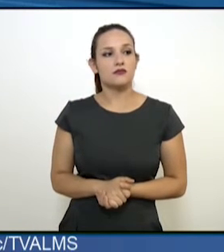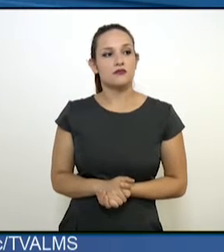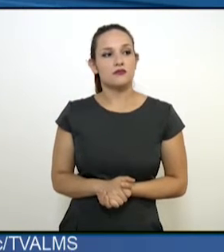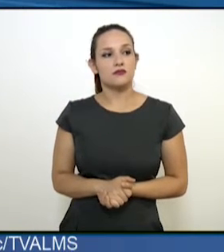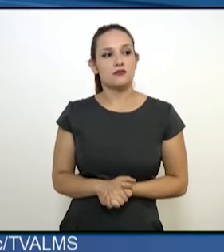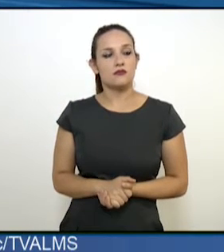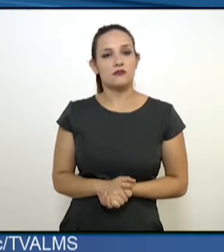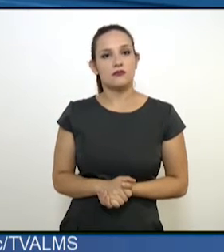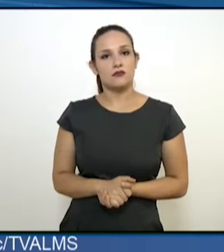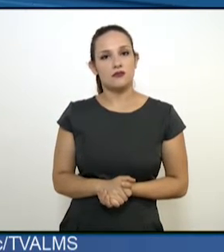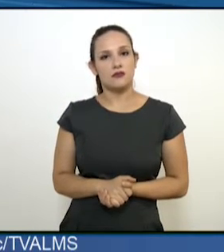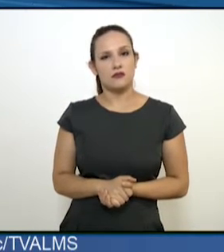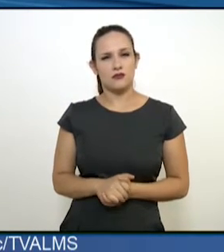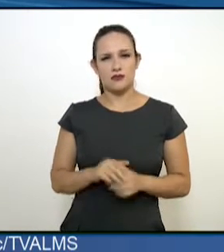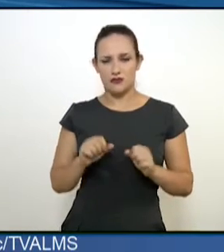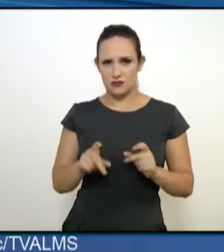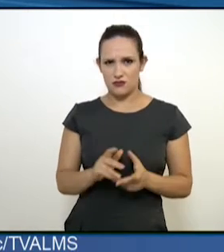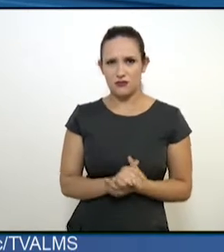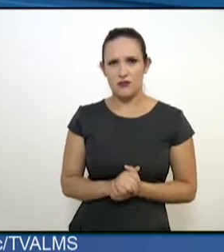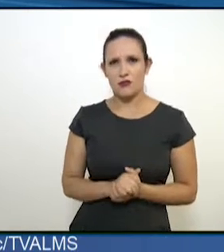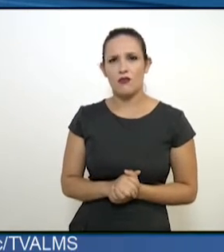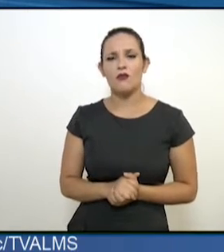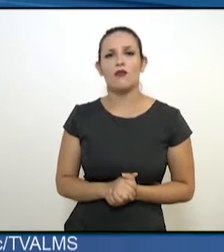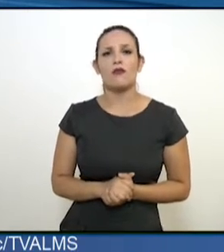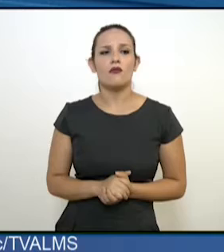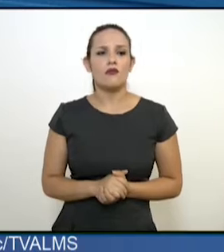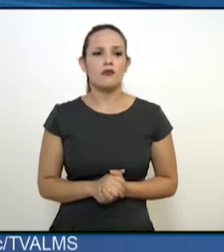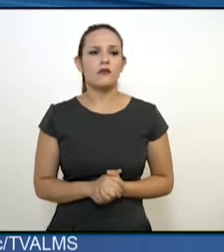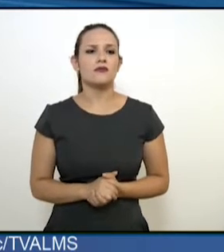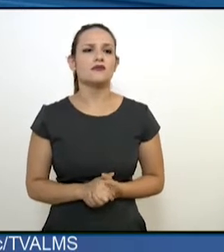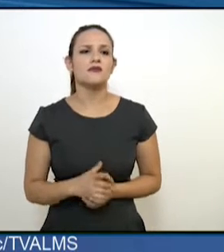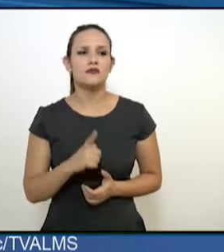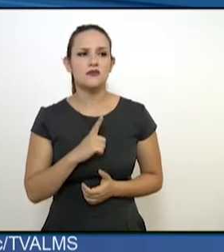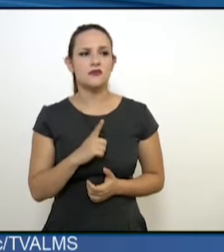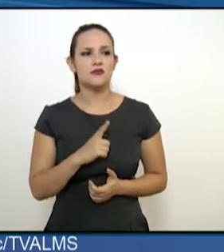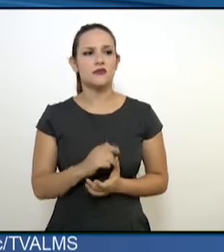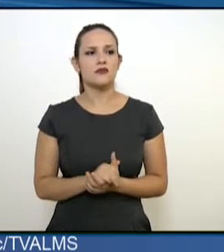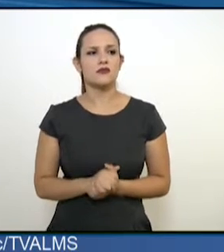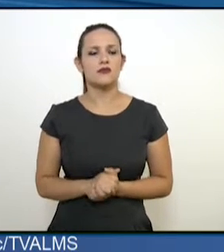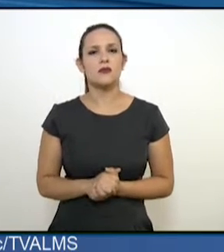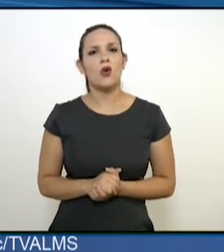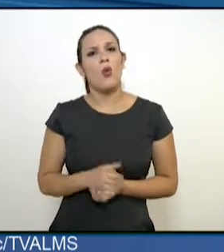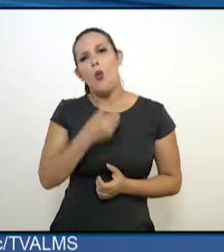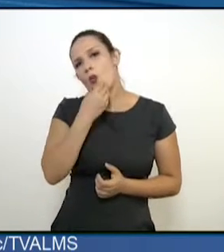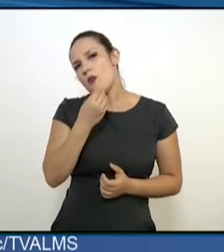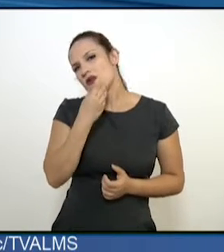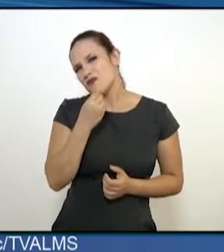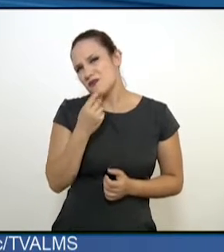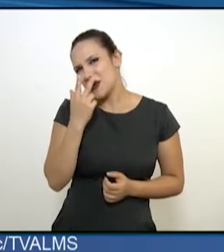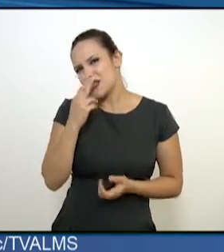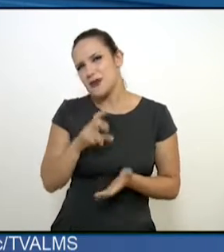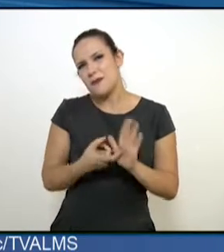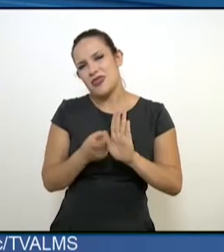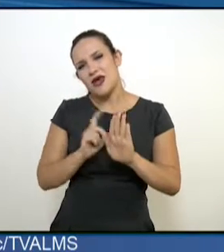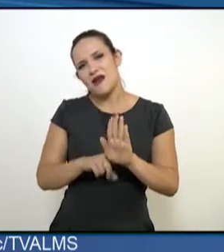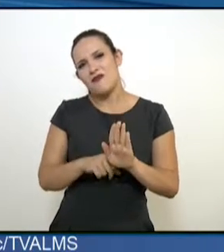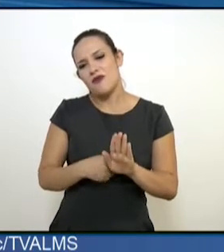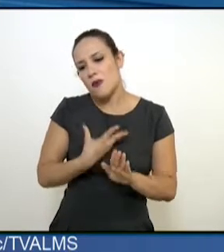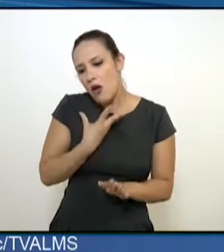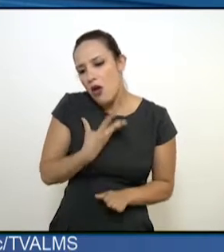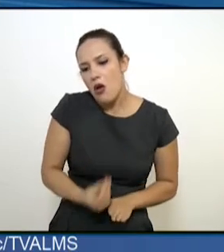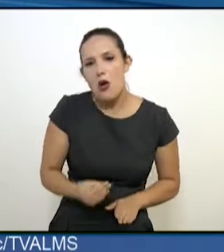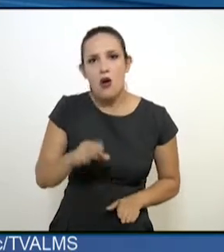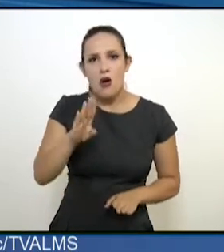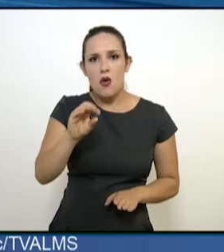bode estava na sala. Um bode mal cheiroso, mas estava na sala da